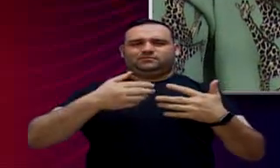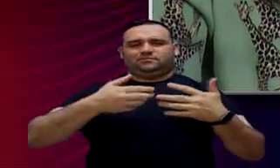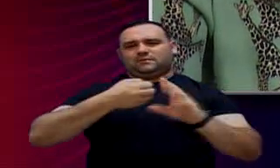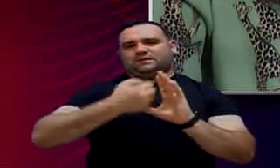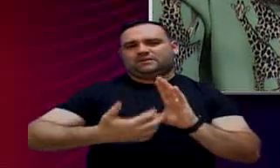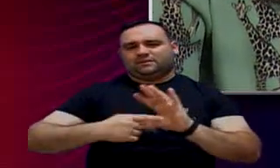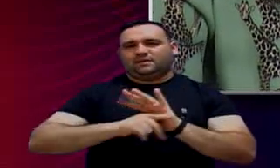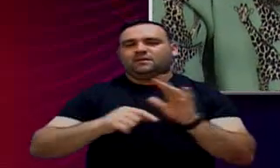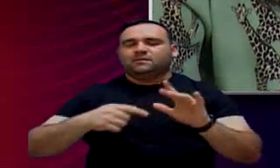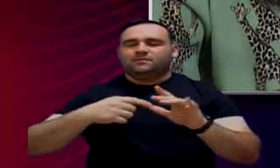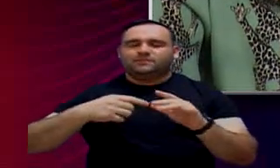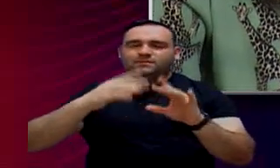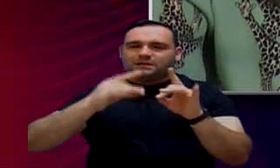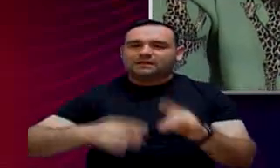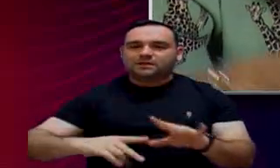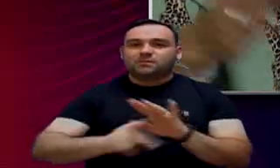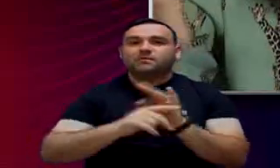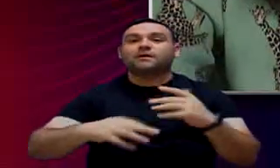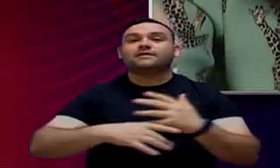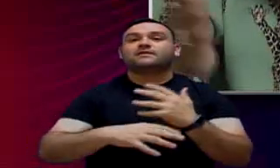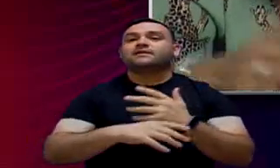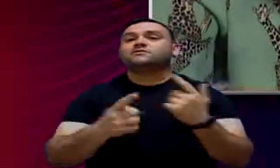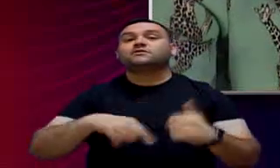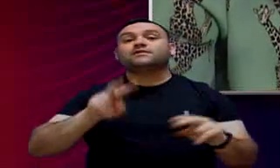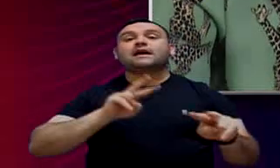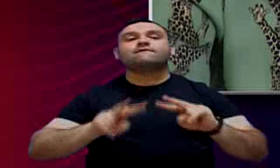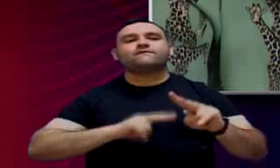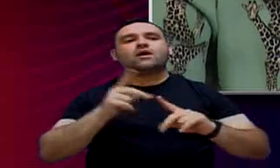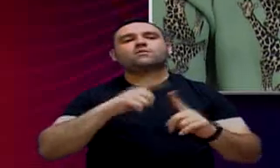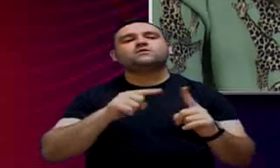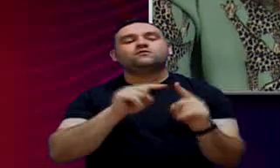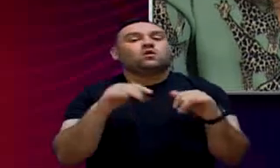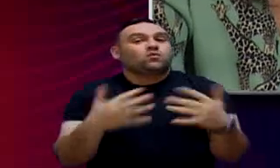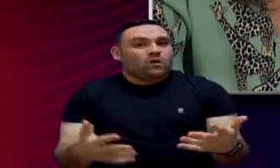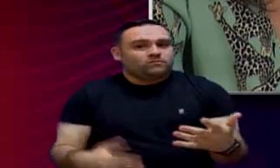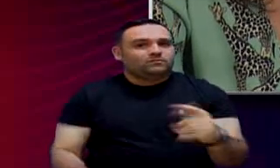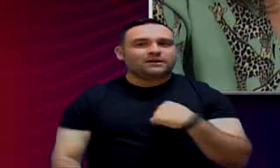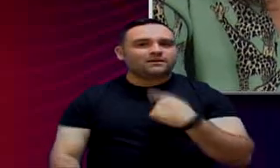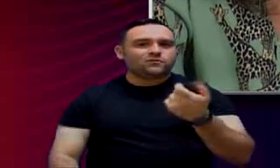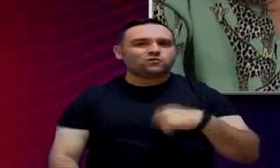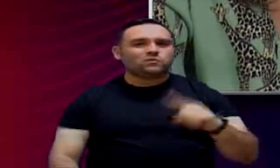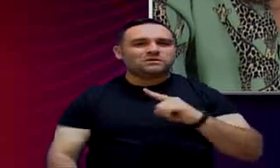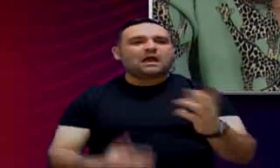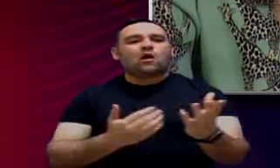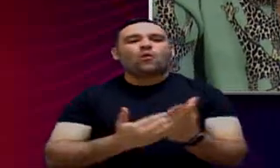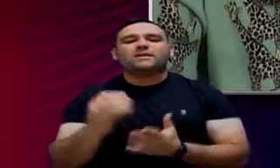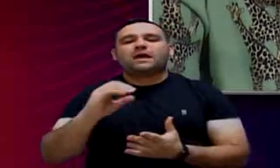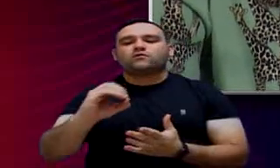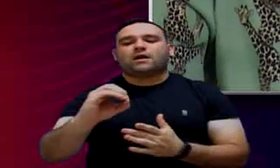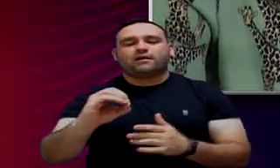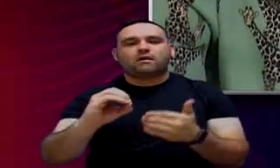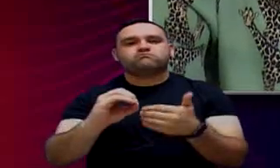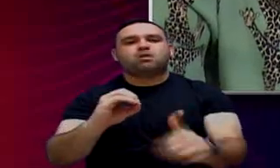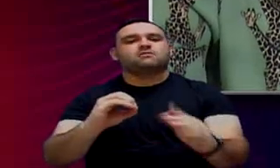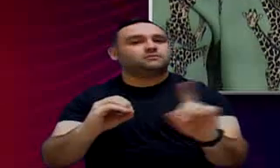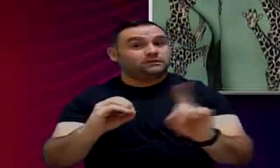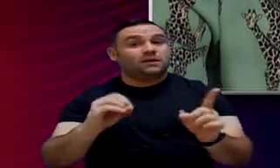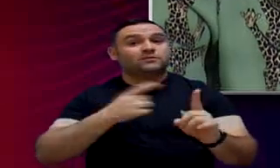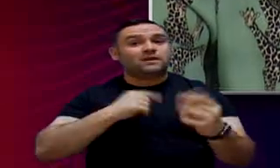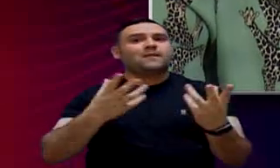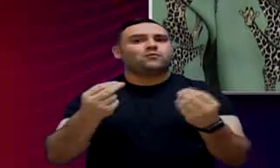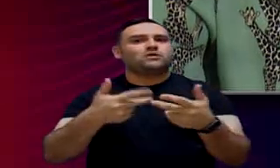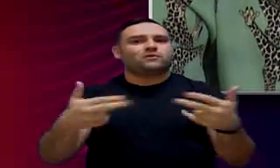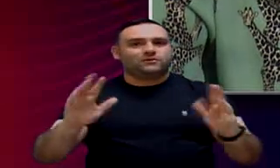do município dos últimos anos o que que a gente vai olhar daqui para frente mas eu não vou precisar começar do zero plano diretor né a gente já tem bastante